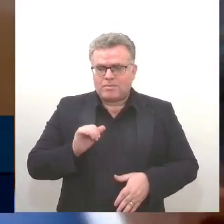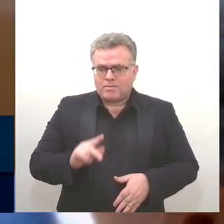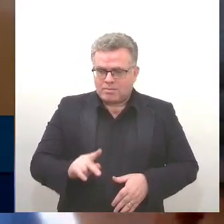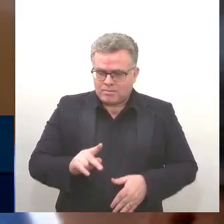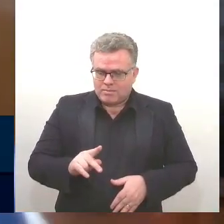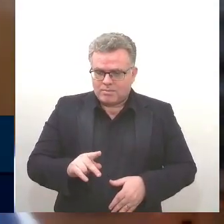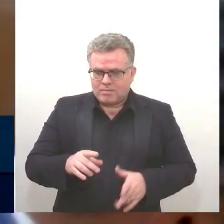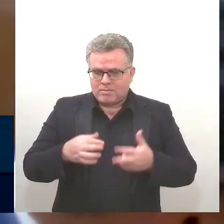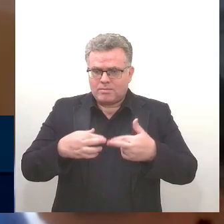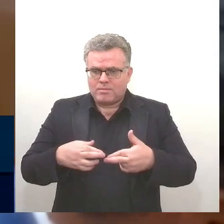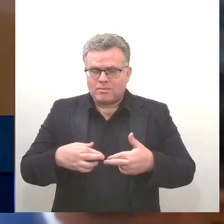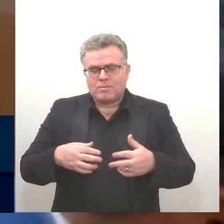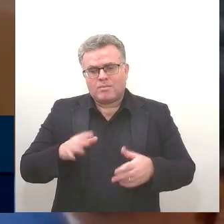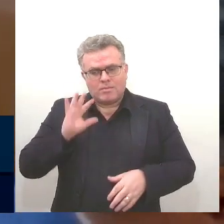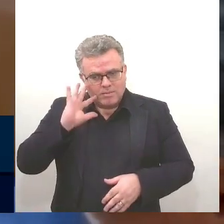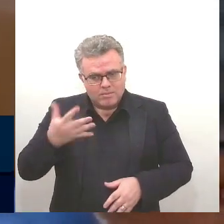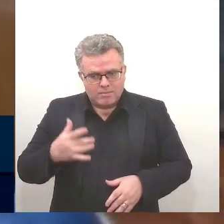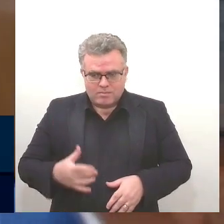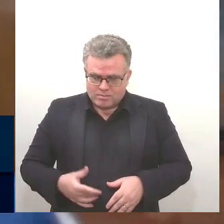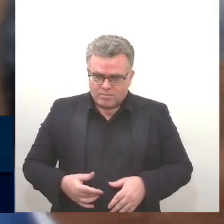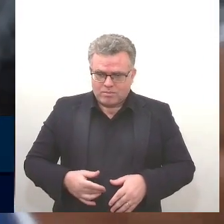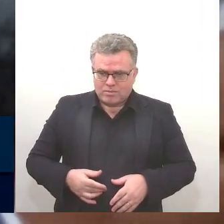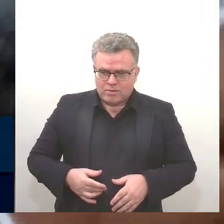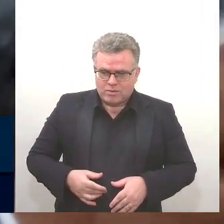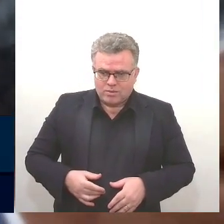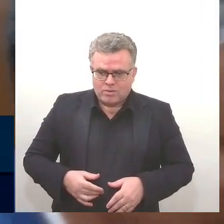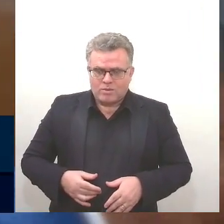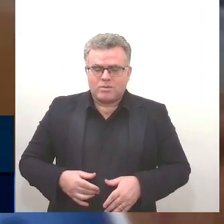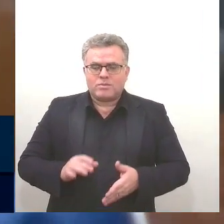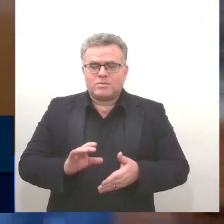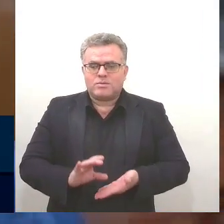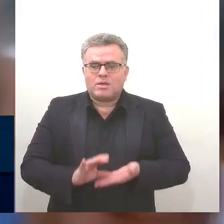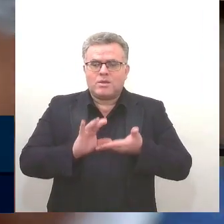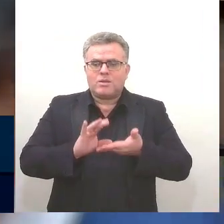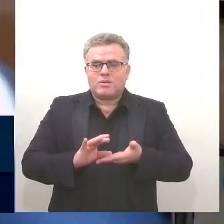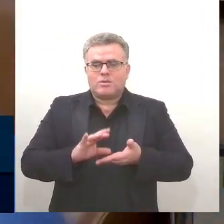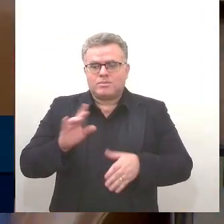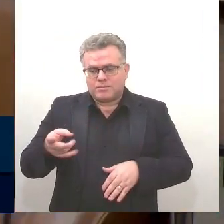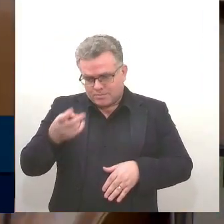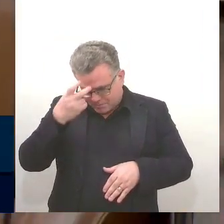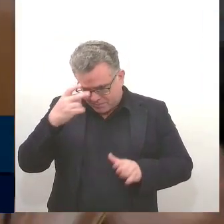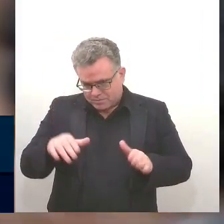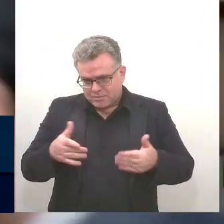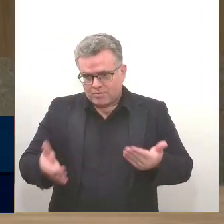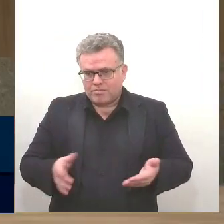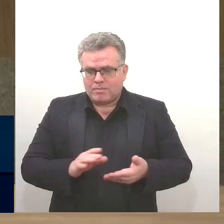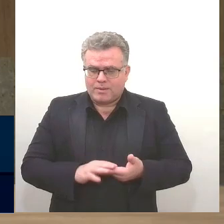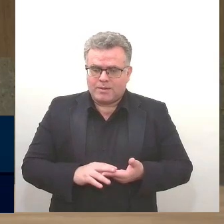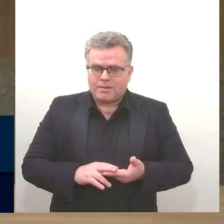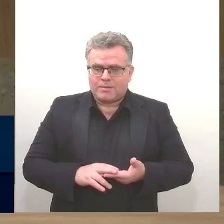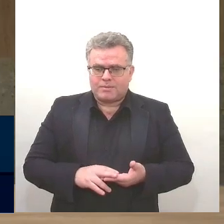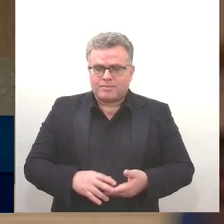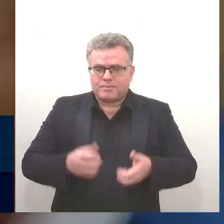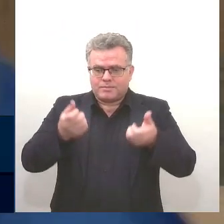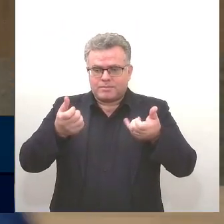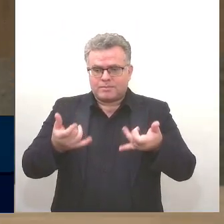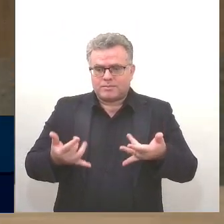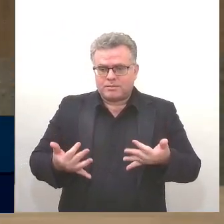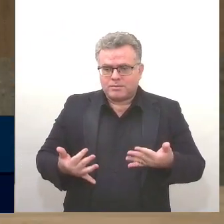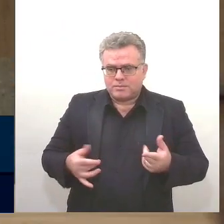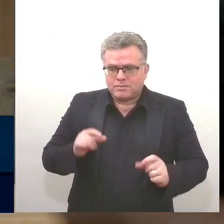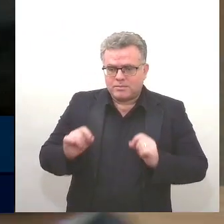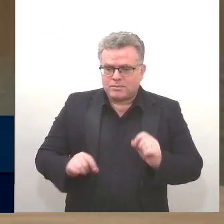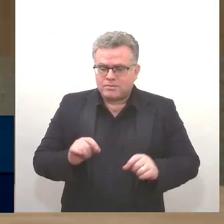conselho de cultura que fez que definiu essa resolução então a definição de des Desses